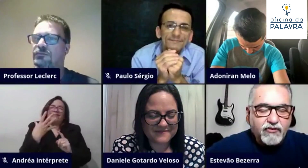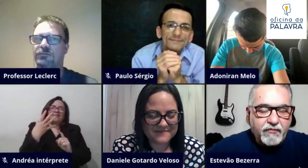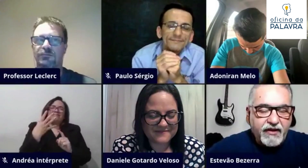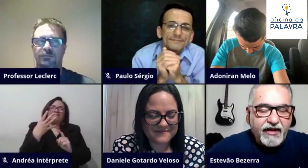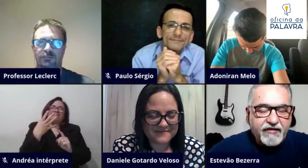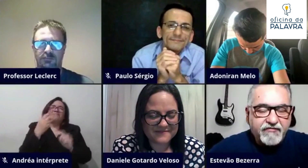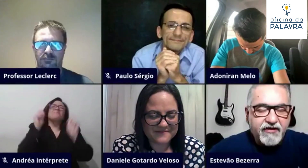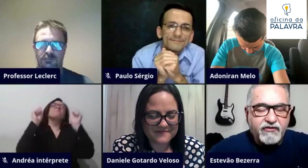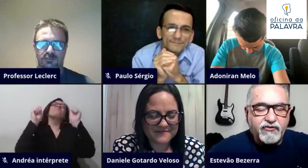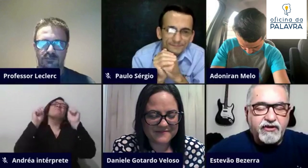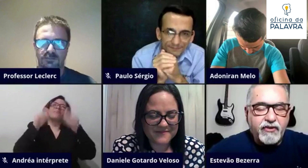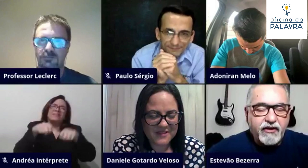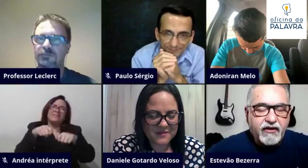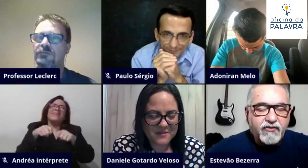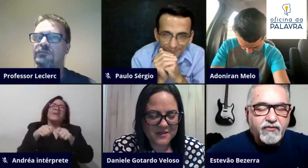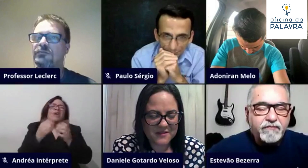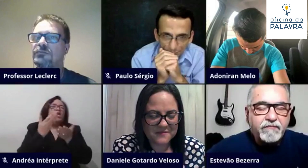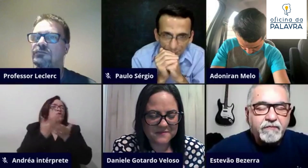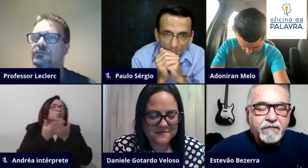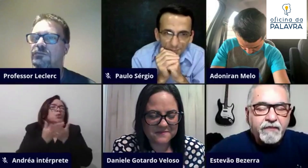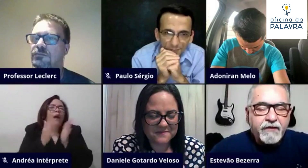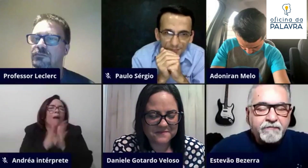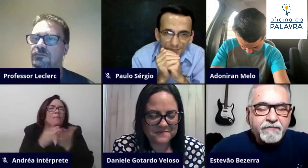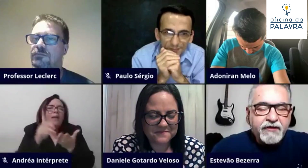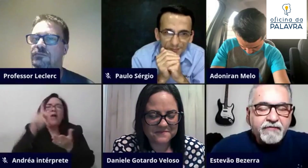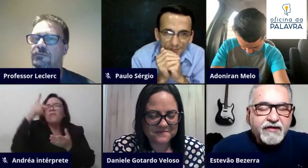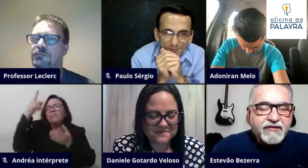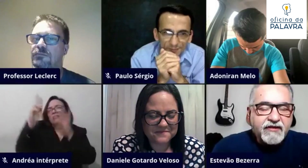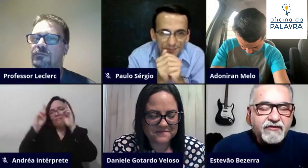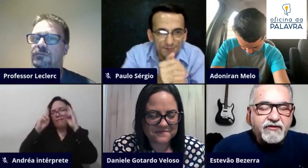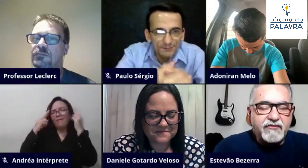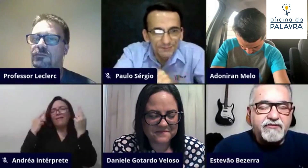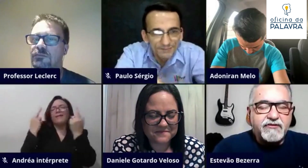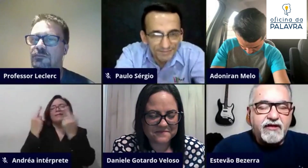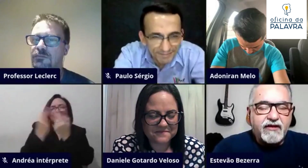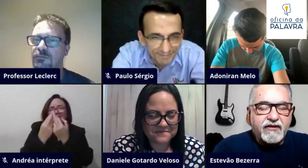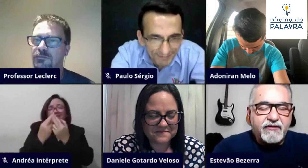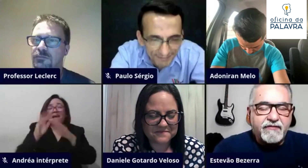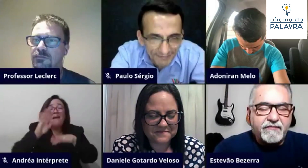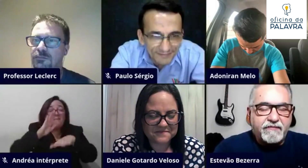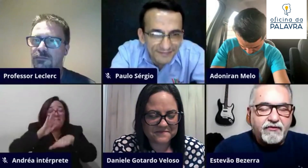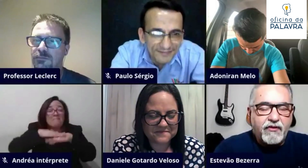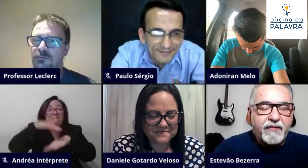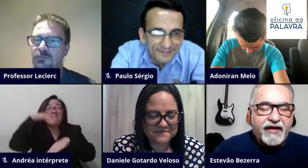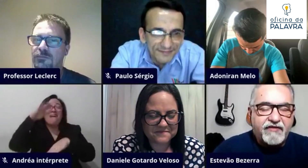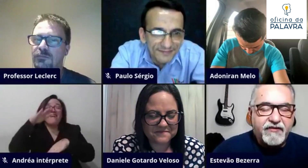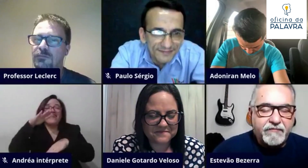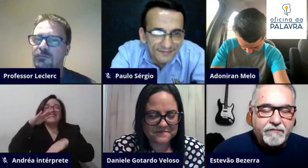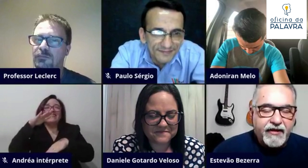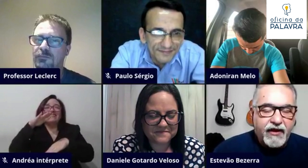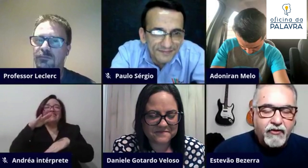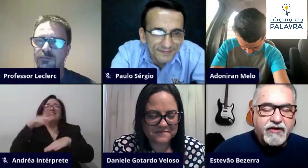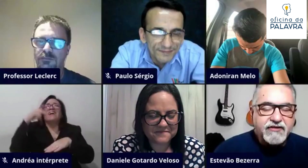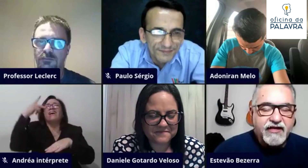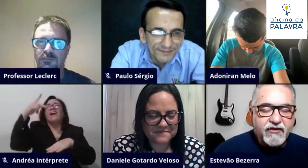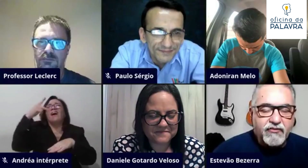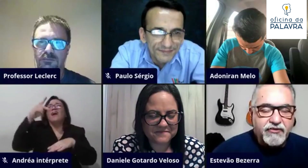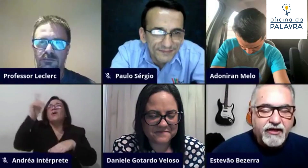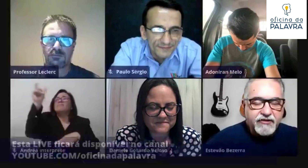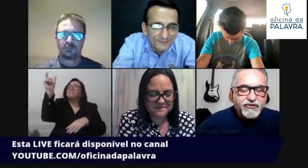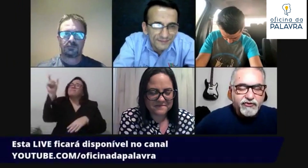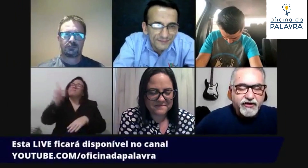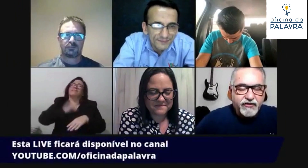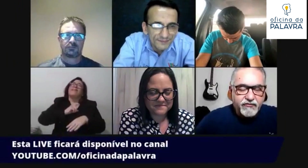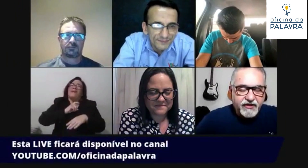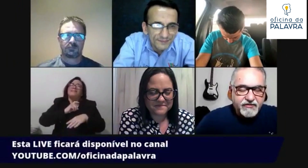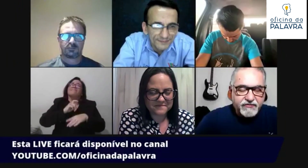acerca da tua palavra, do teu reino, e mais ainda, Deus, da tua palavra para alcançar a